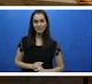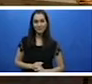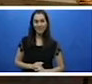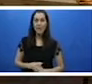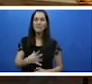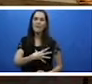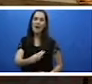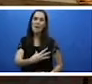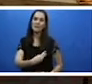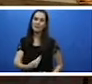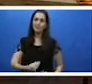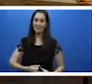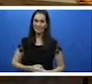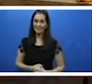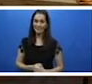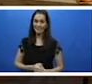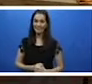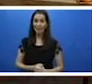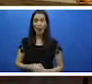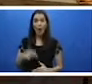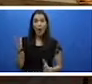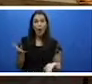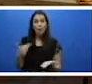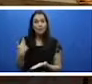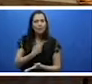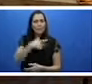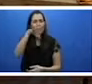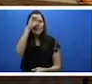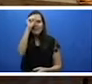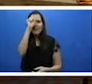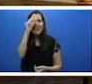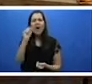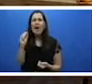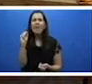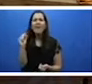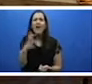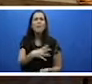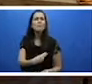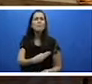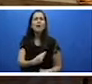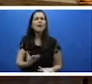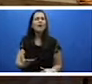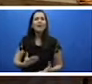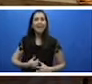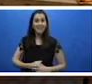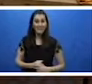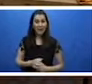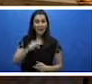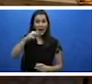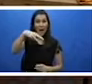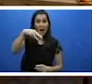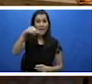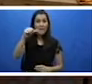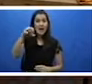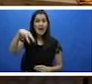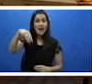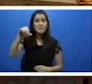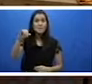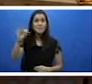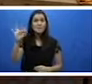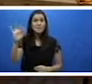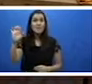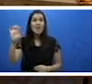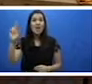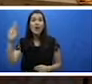Os Mamíferos, tá? Nós vamos aprender agora um pouquinho sobre os Mamíferos, as características de cada